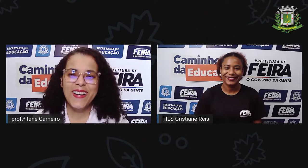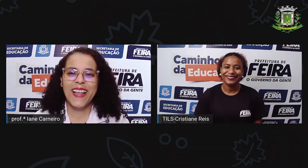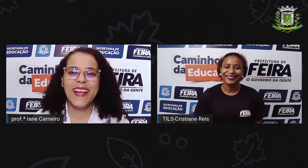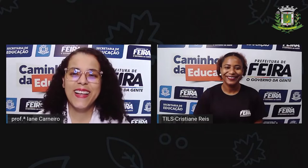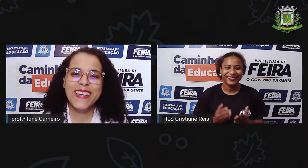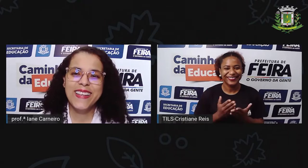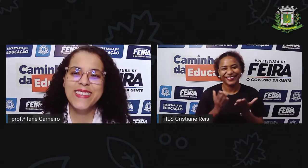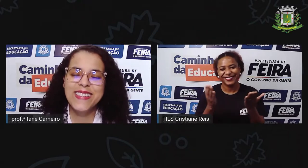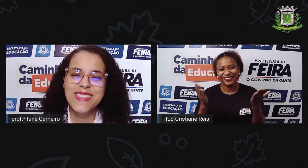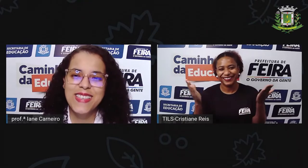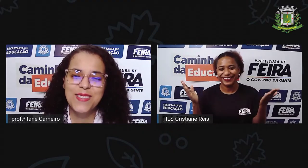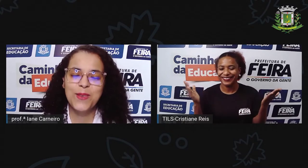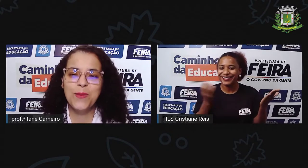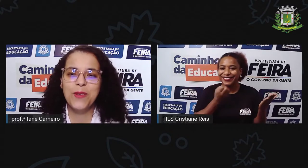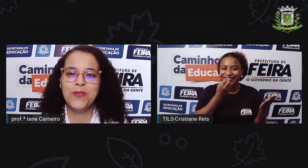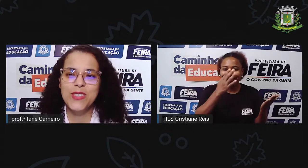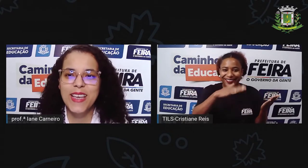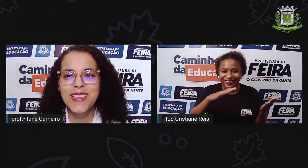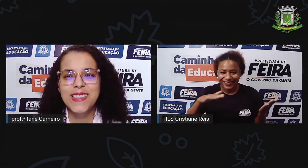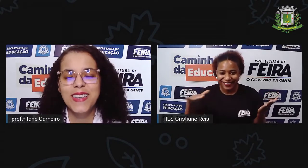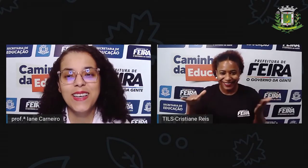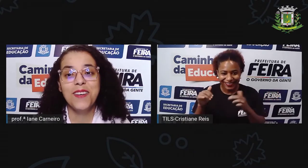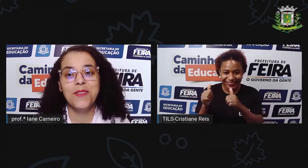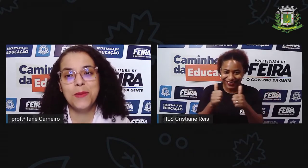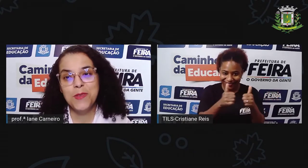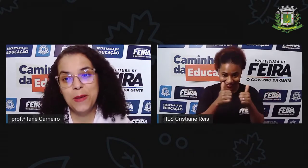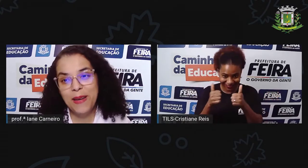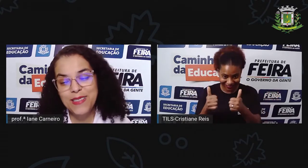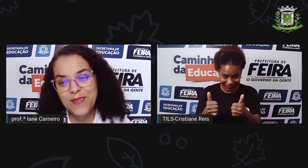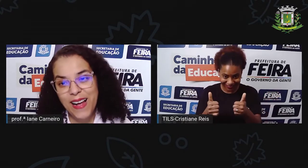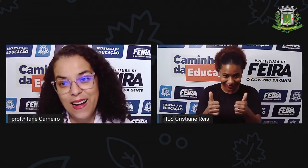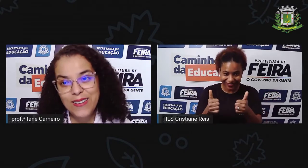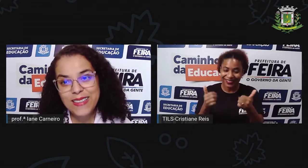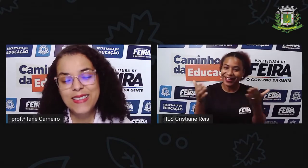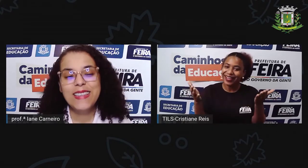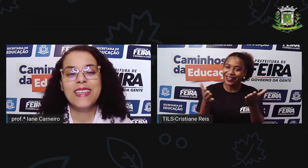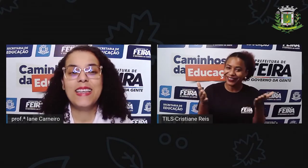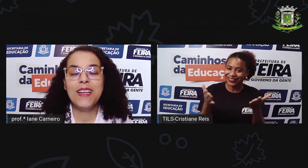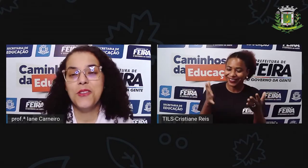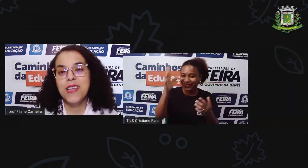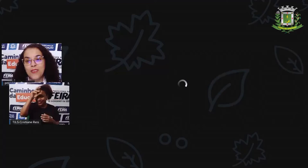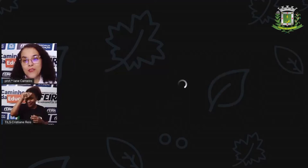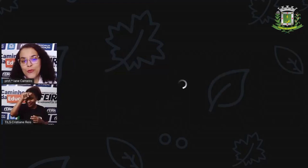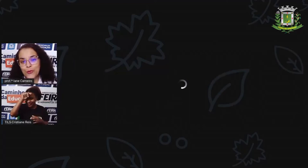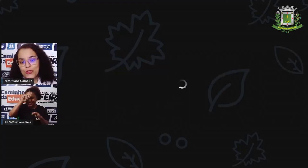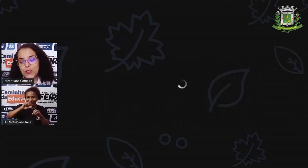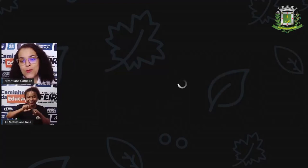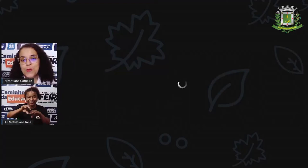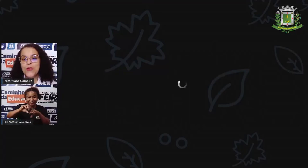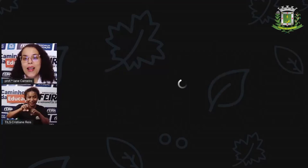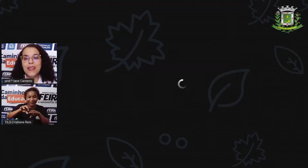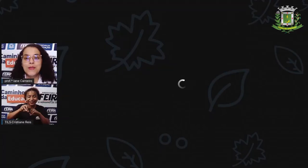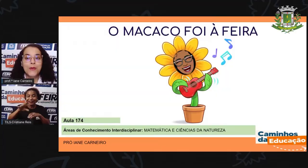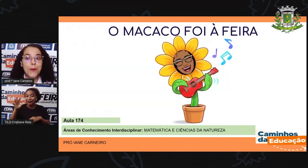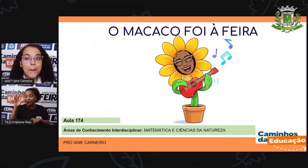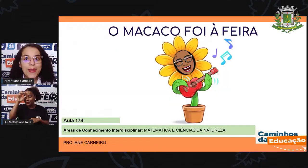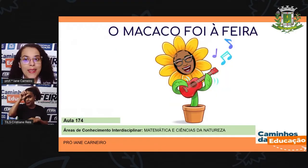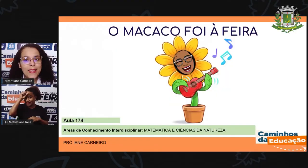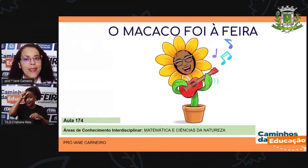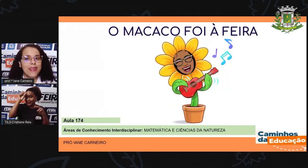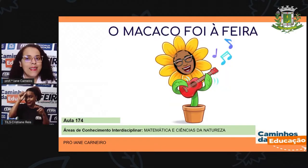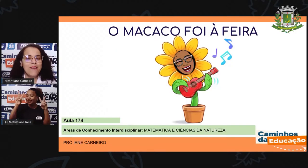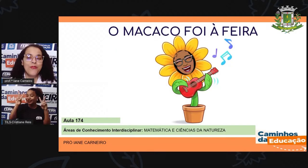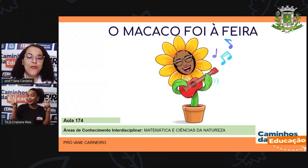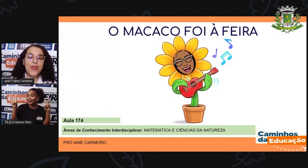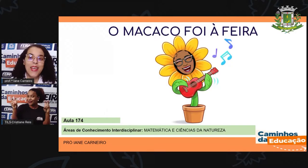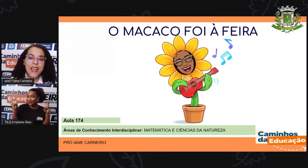Olá, crianças, tudo bem com vocês? Vamos para mais uma aula e na nossa aula de hoje nós vamos falar sobre